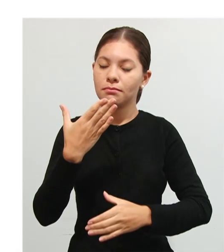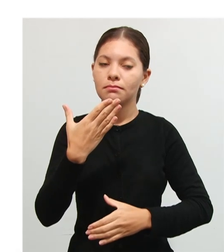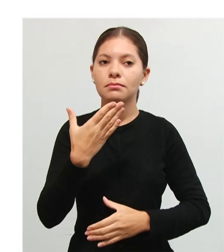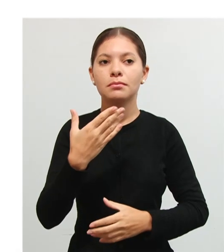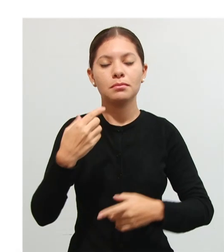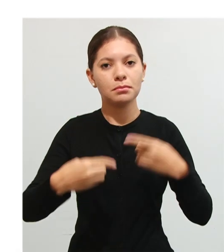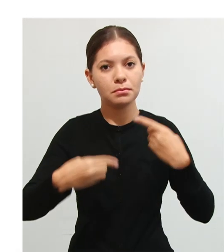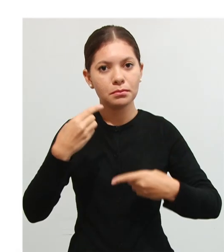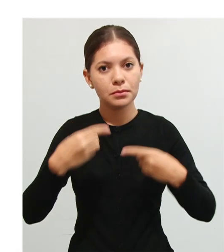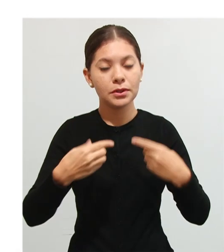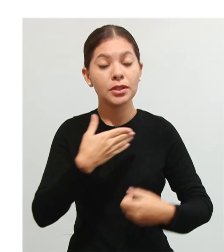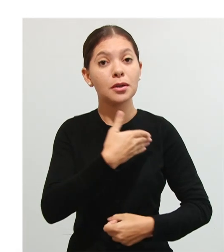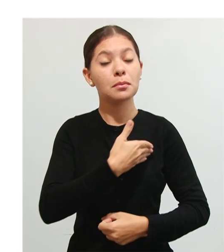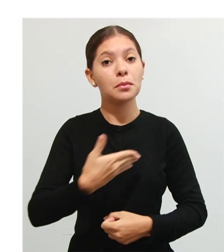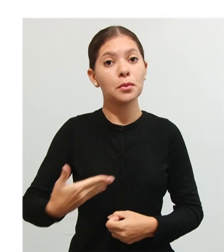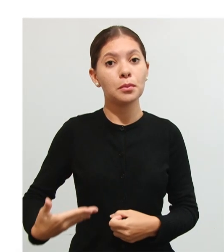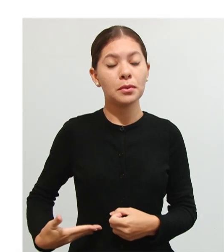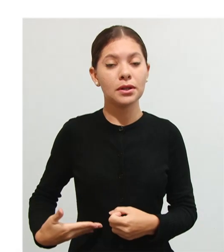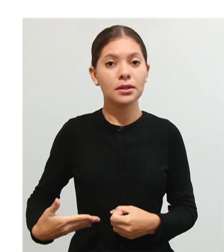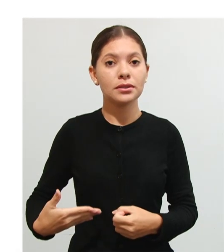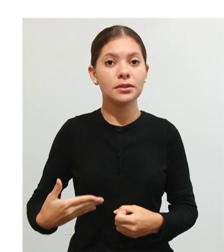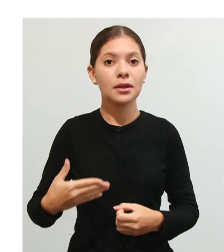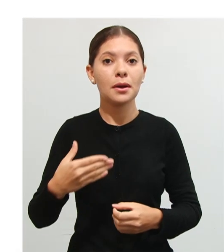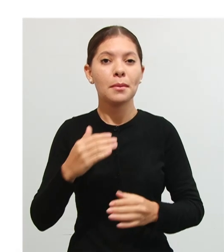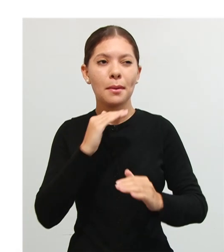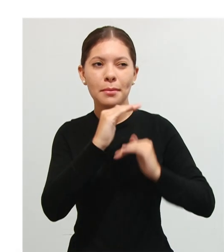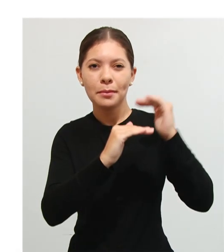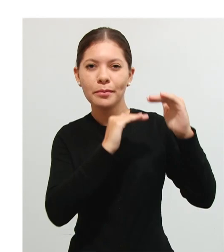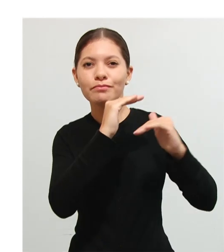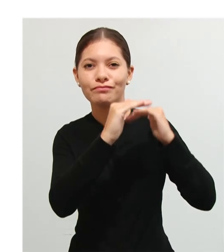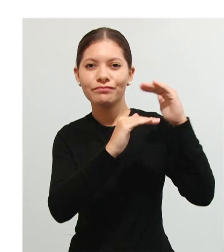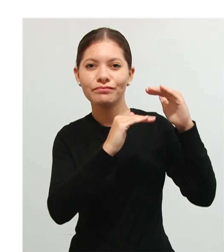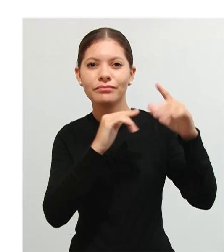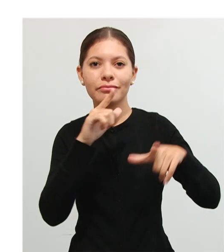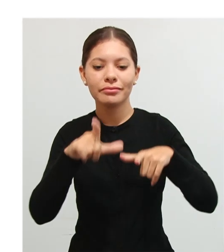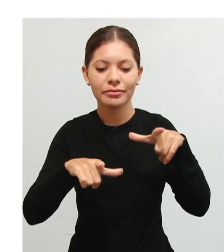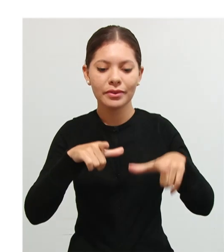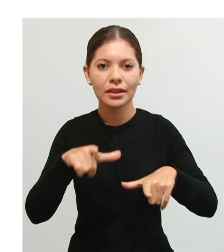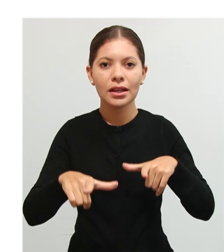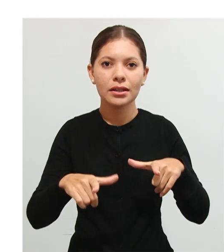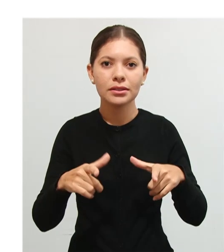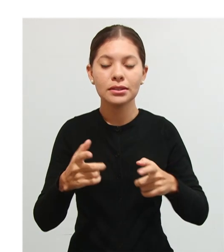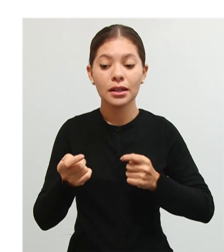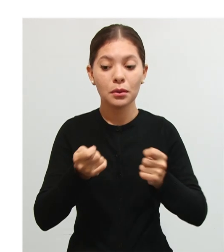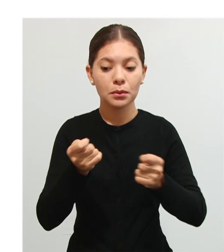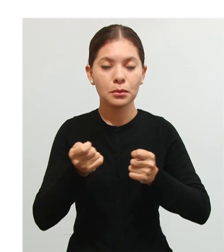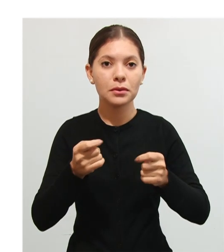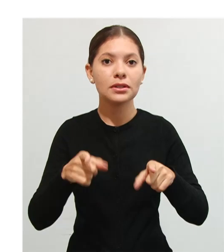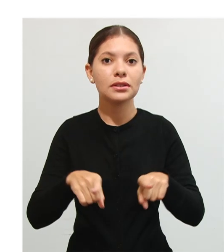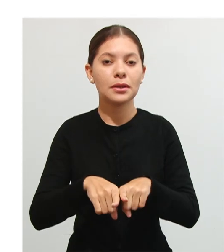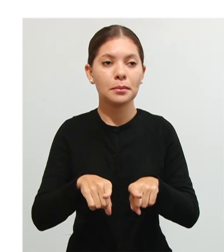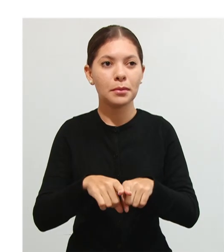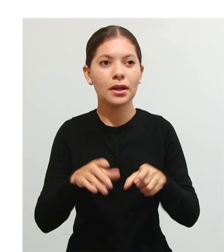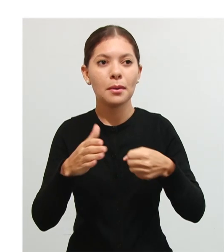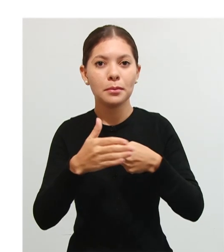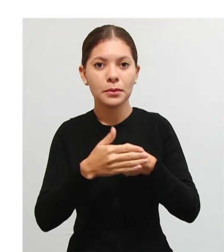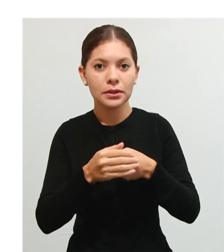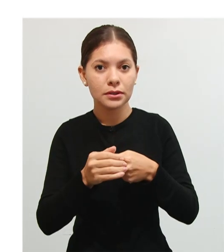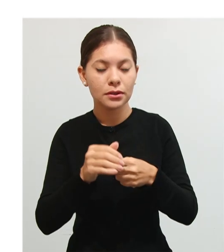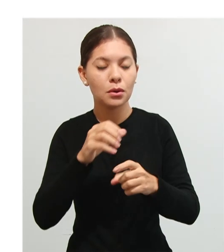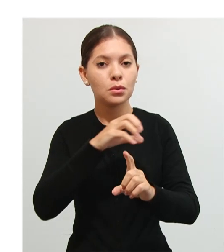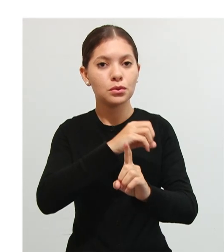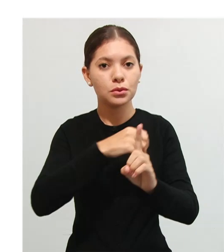públicas voltadas ao desenvolvimento das atividades econômicas e também à proteção social